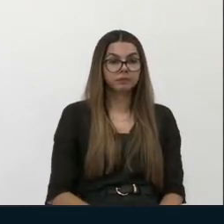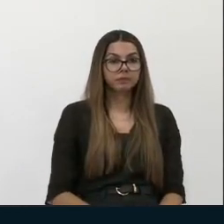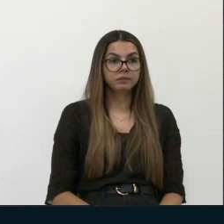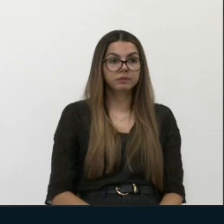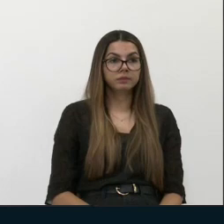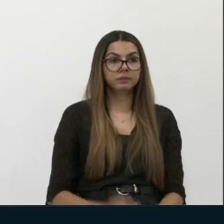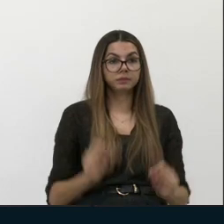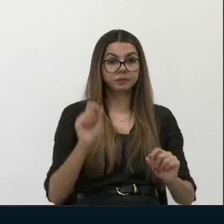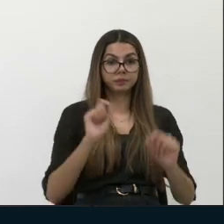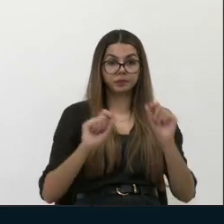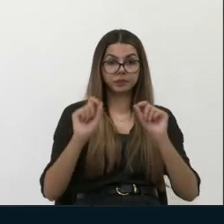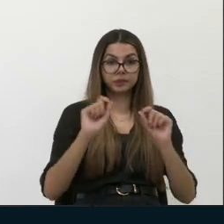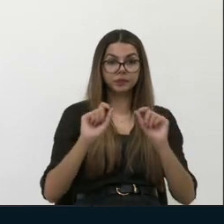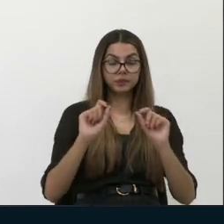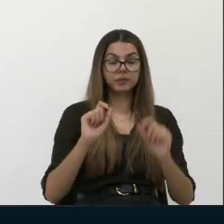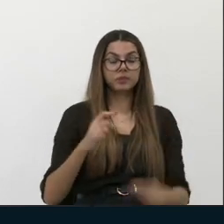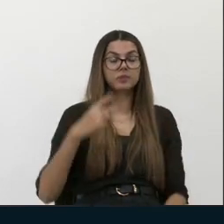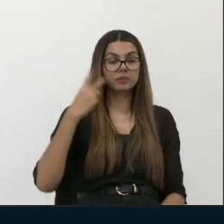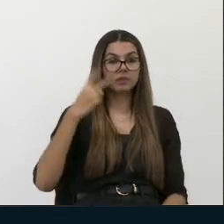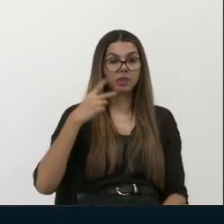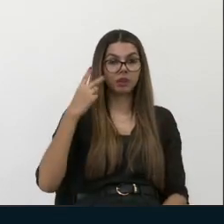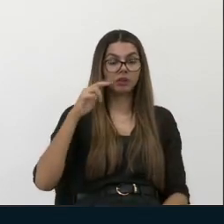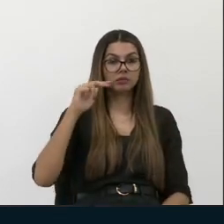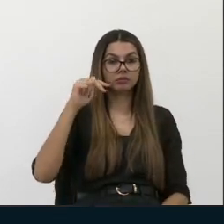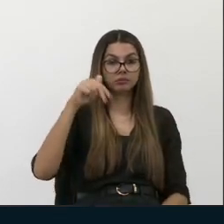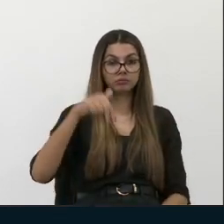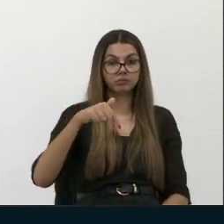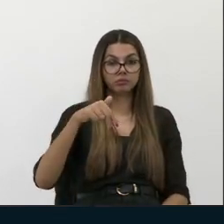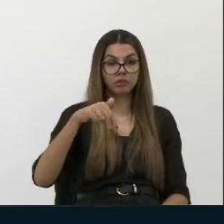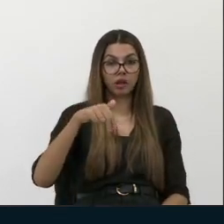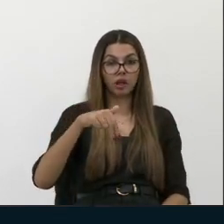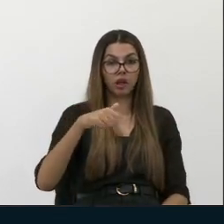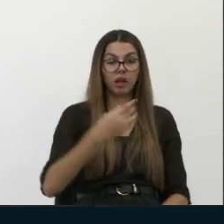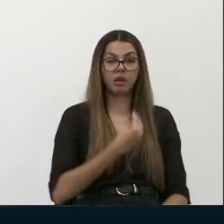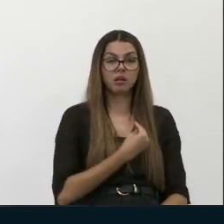existem vereadores aqui que